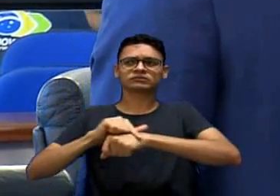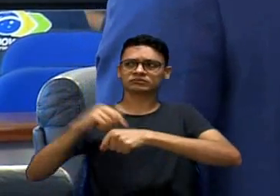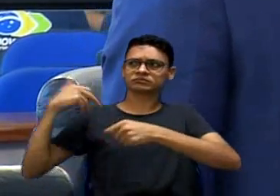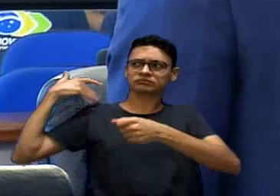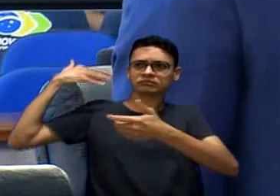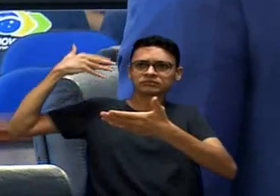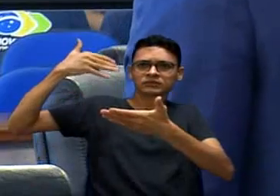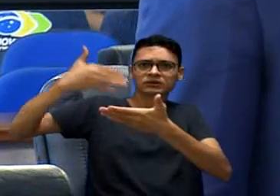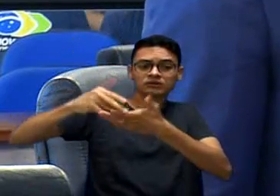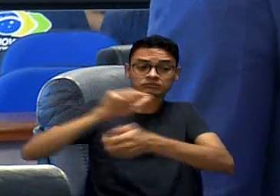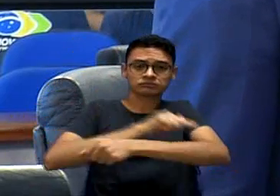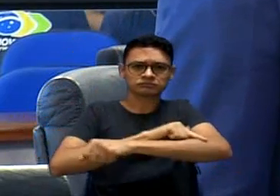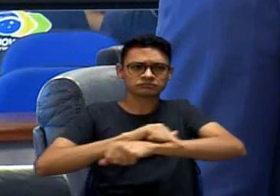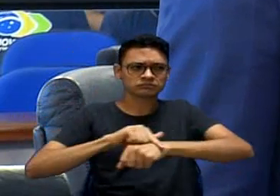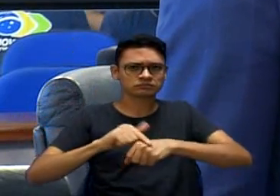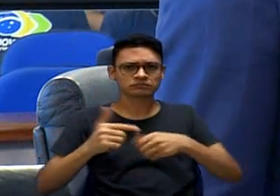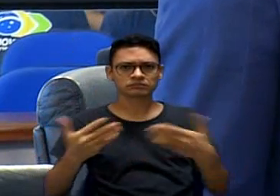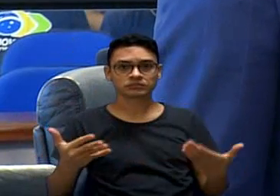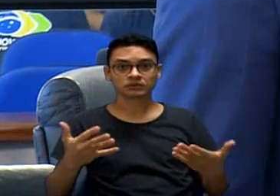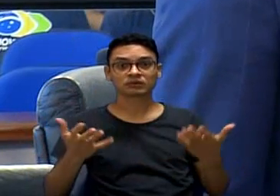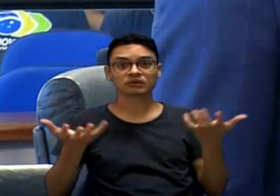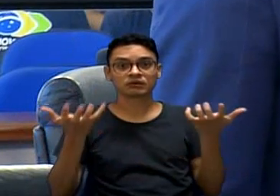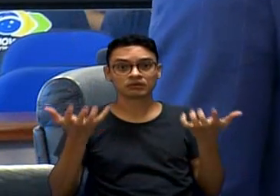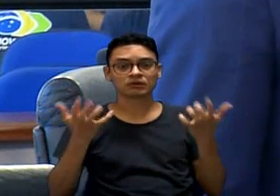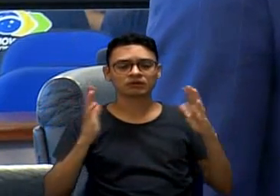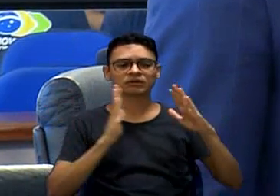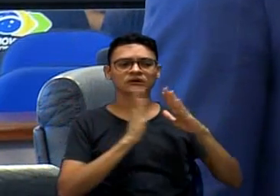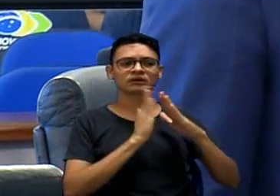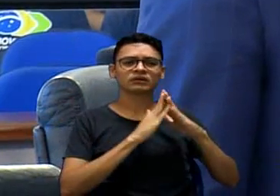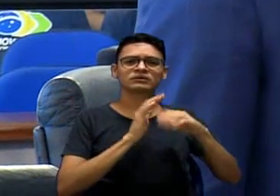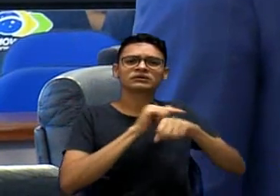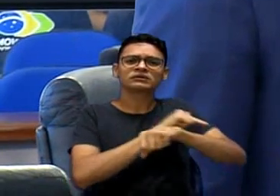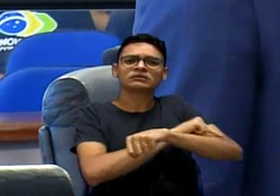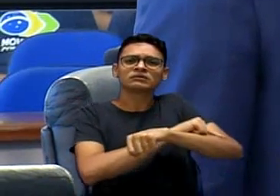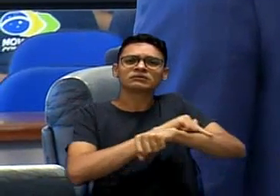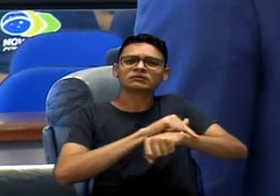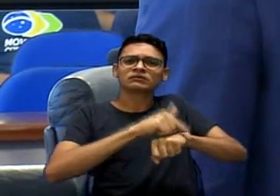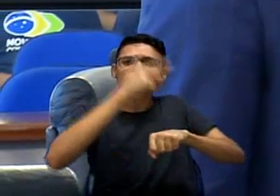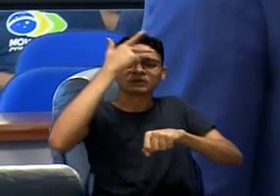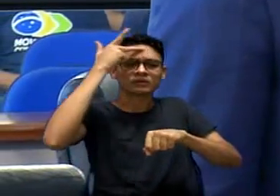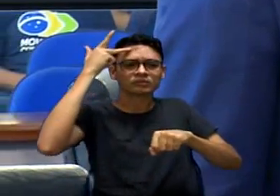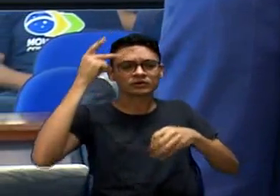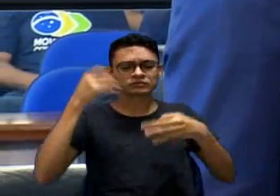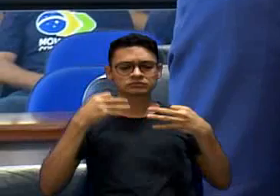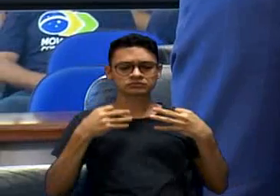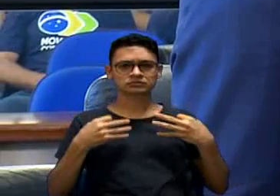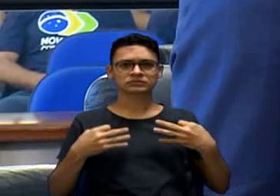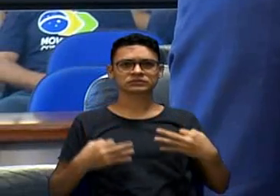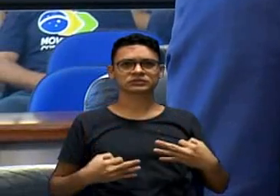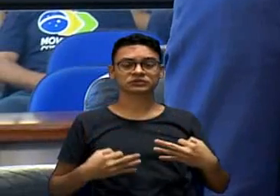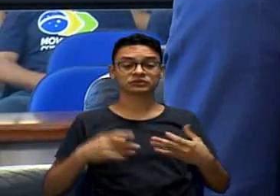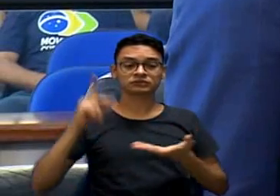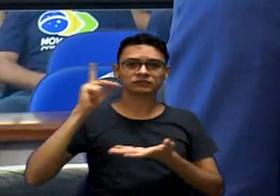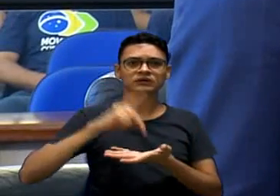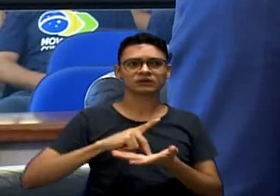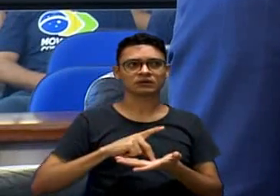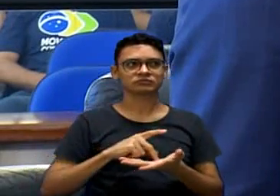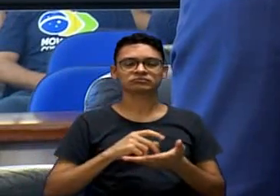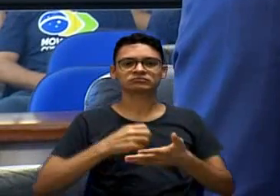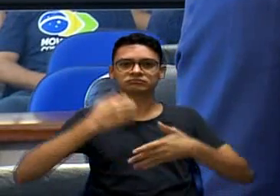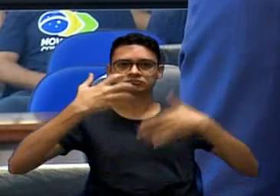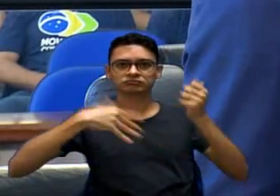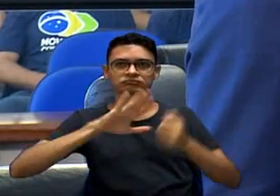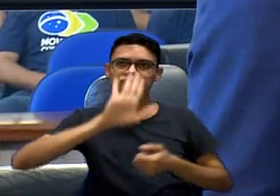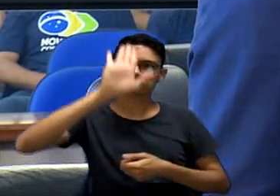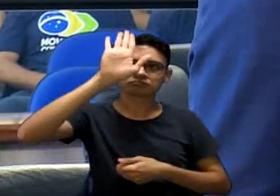gostaria que esta casa legislativa ela fosse respeitada e que as pessoas realmente se posicionem,